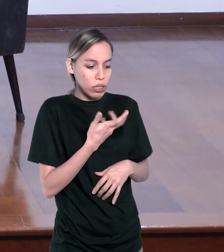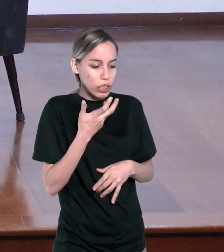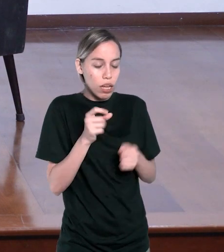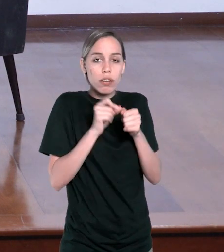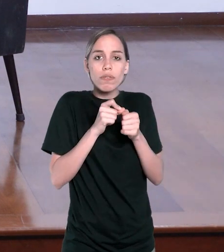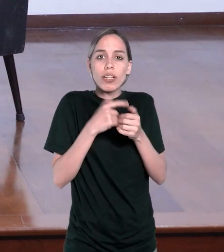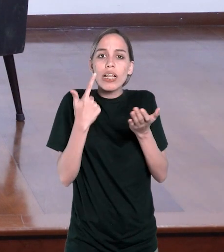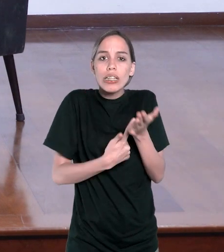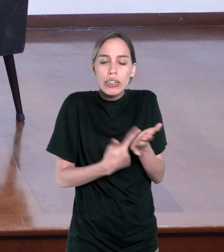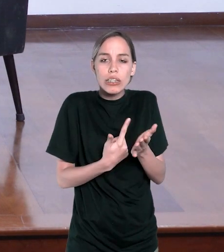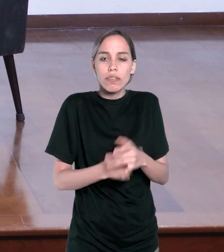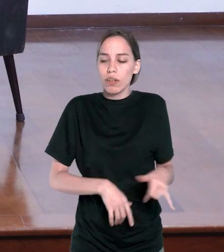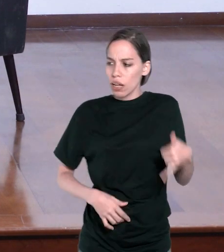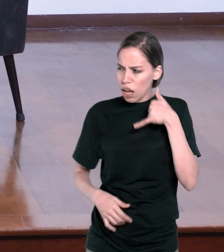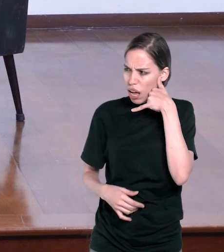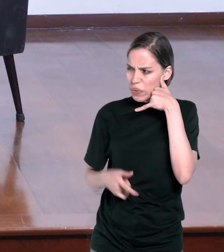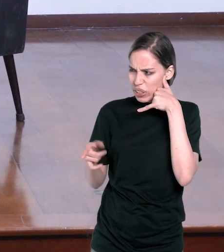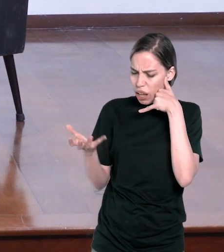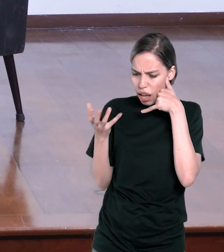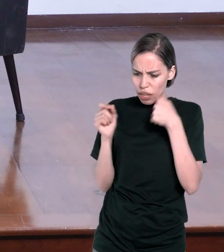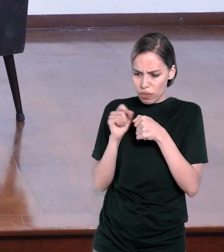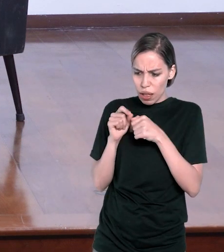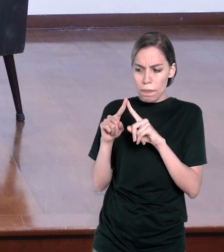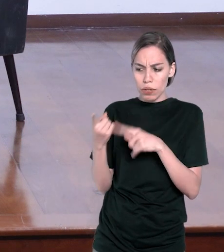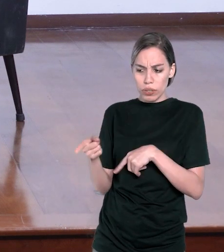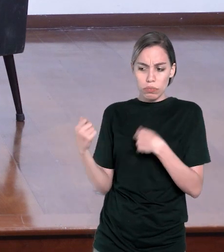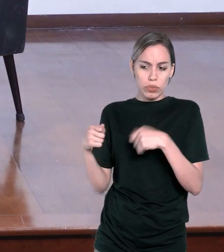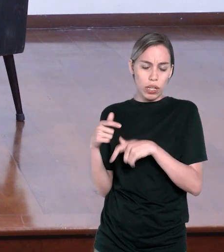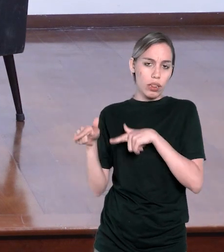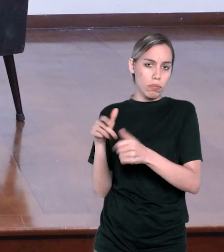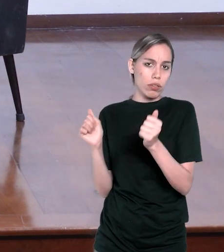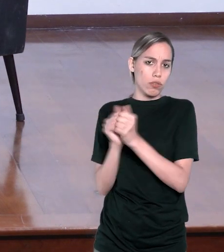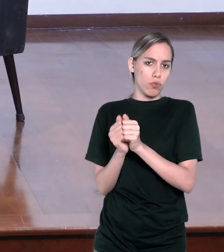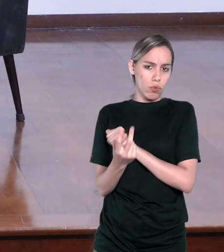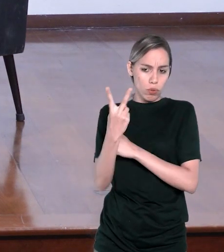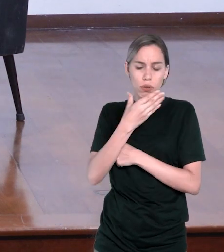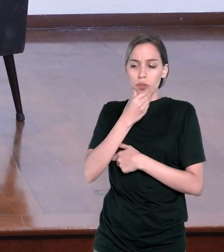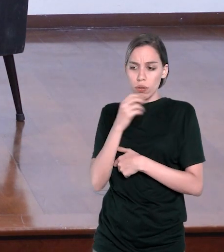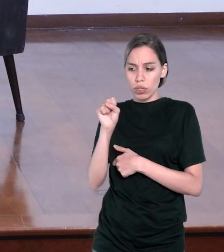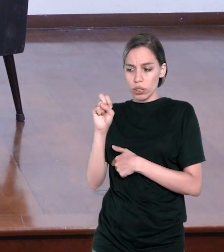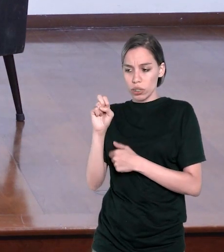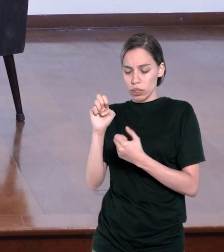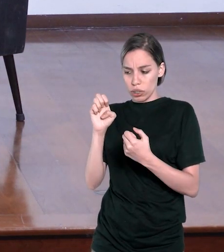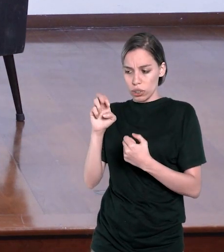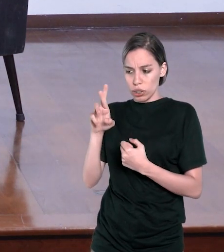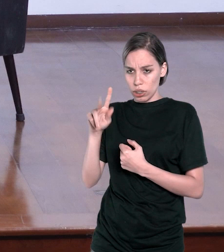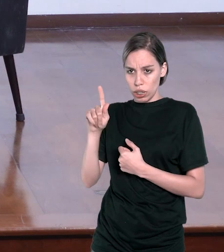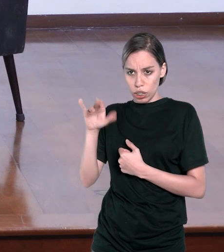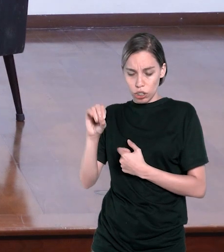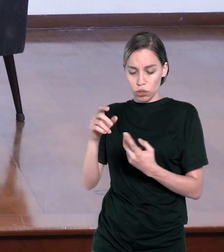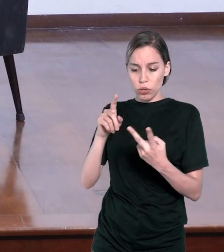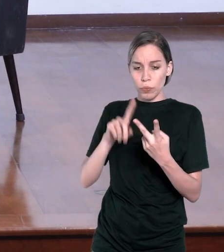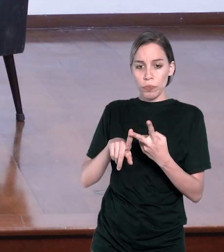você tem que trabalhar com o Sérgio Augusto e com o Jaguar, porque o Jaguar vai entender toda a parte visual do Pasquim e o